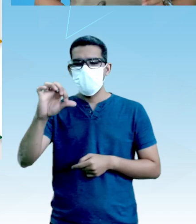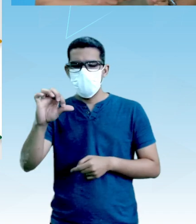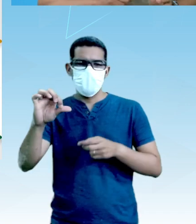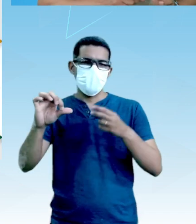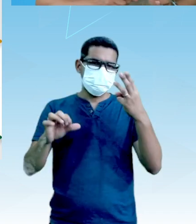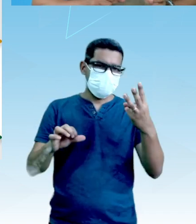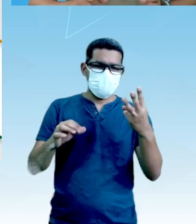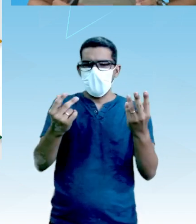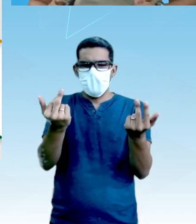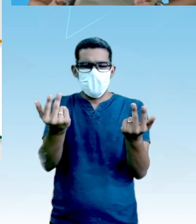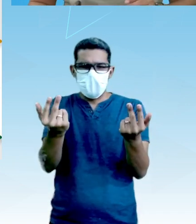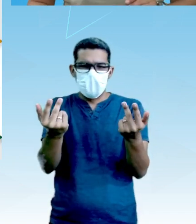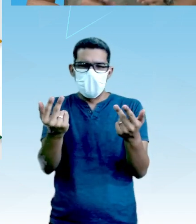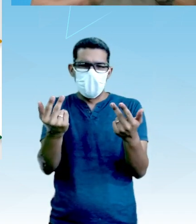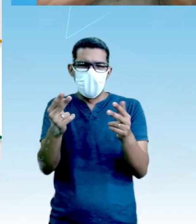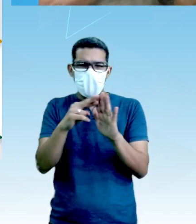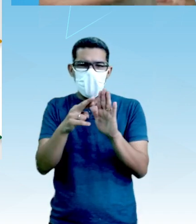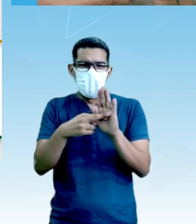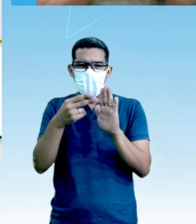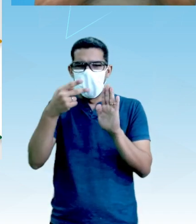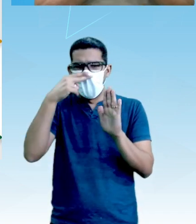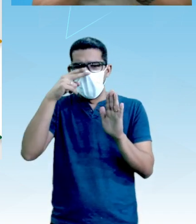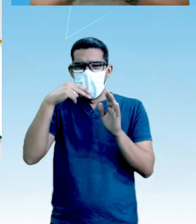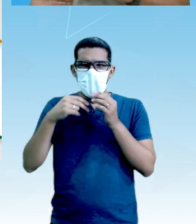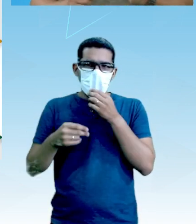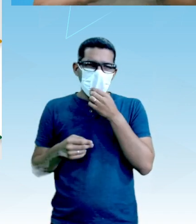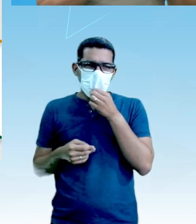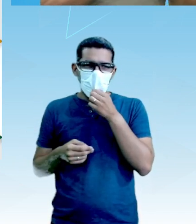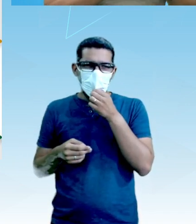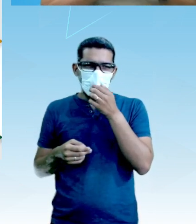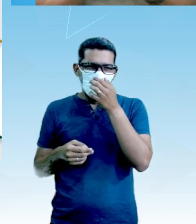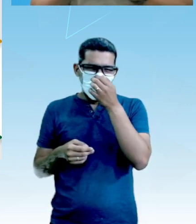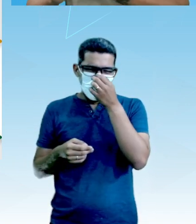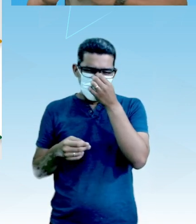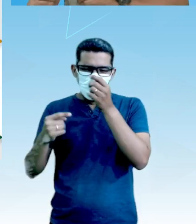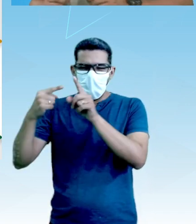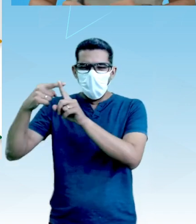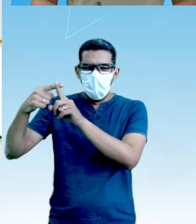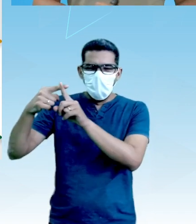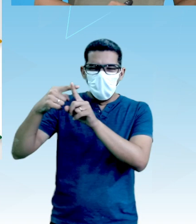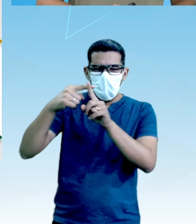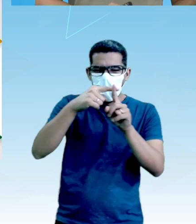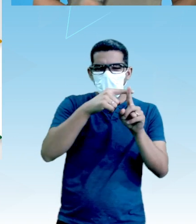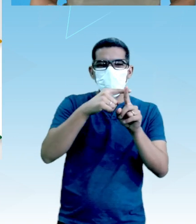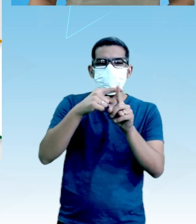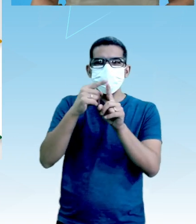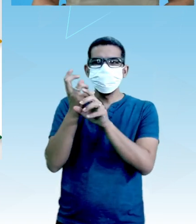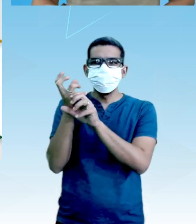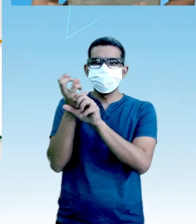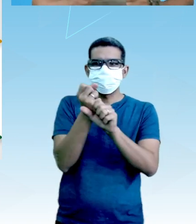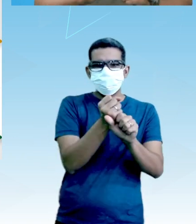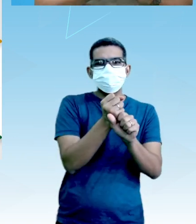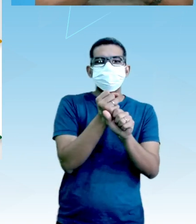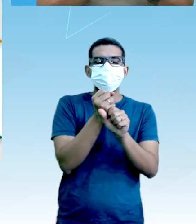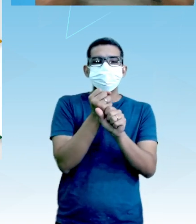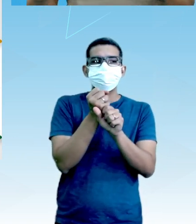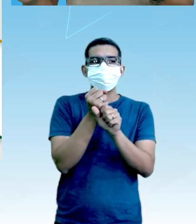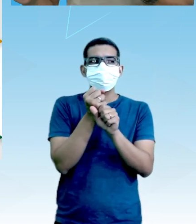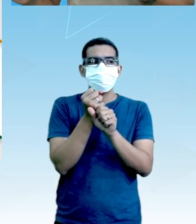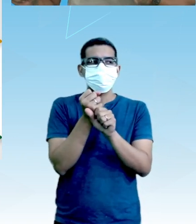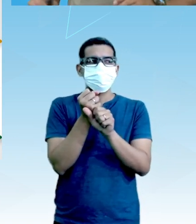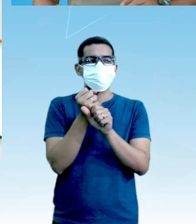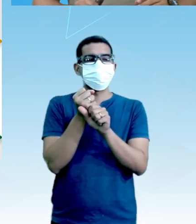tranquilo? Somos algarismos, soma número a número, símbolo a símbolo, e aí nessa